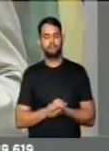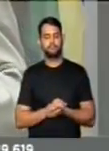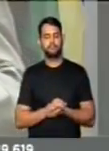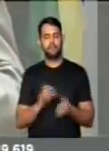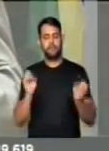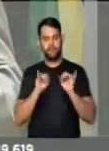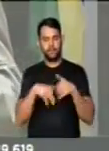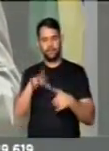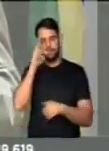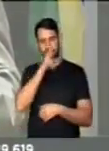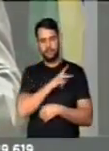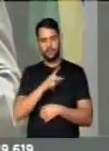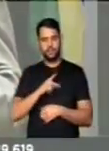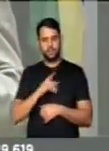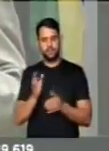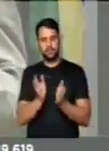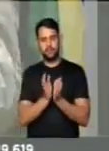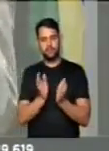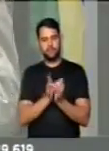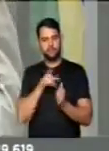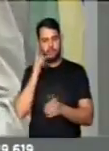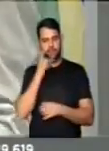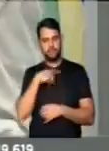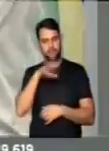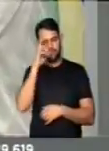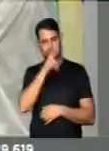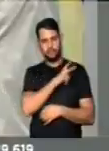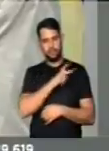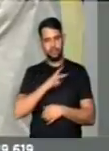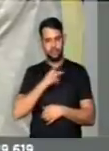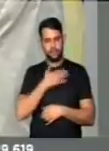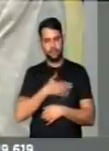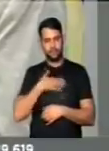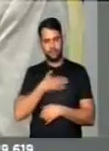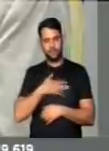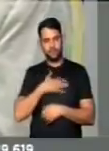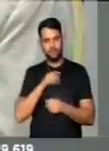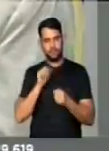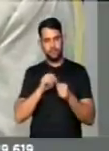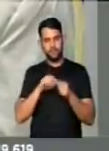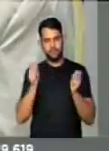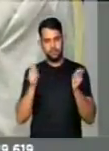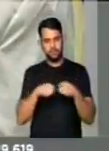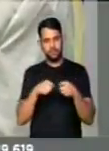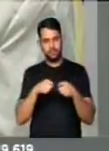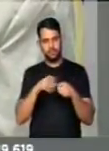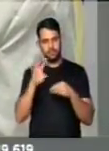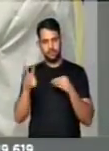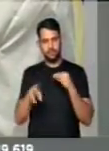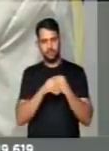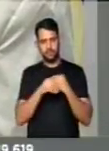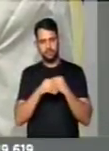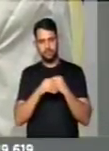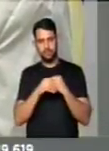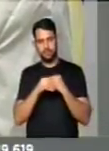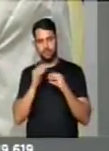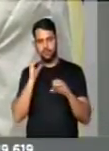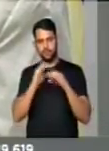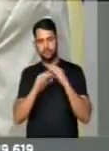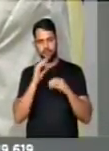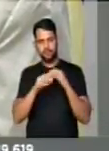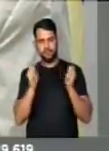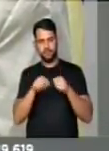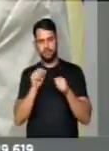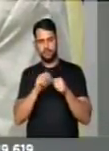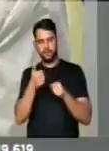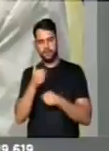presidente, o partido... Senhor presidente, eu gostaria que, se fosse possível, agregasse as minhas breves comunicações.